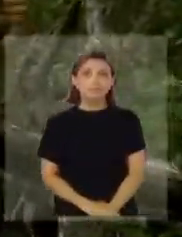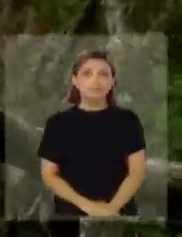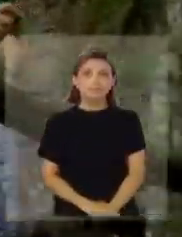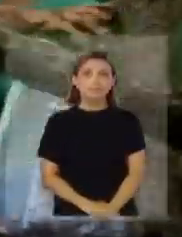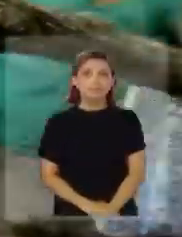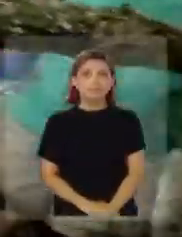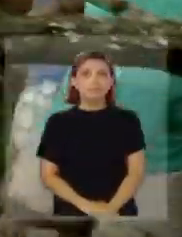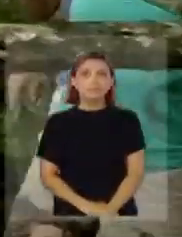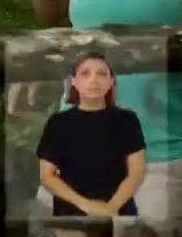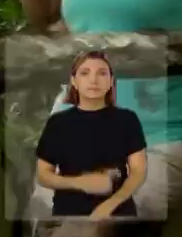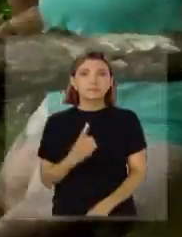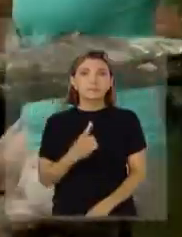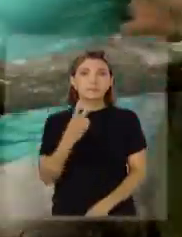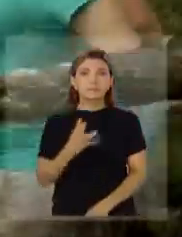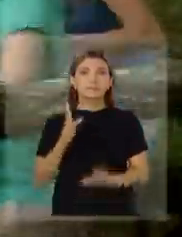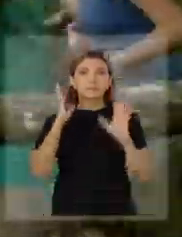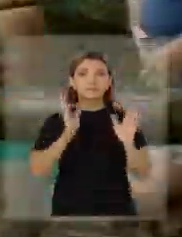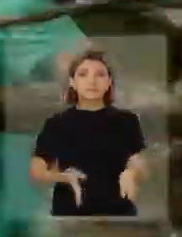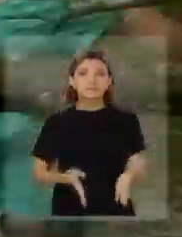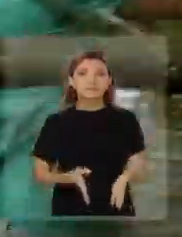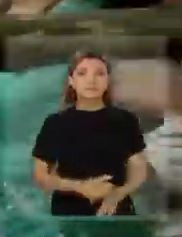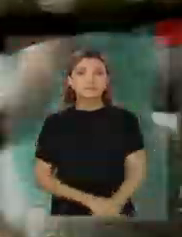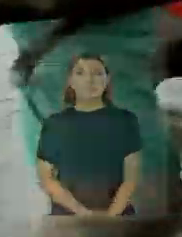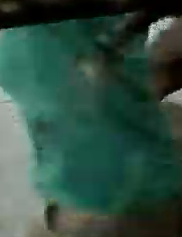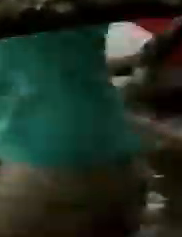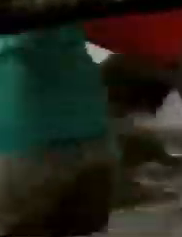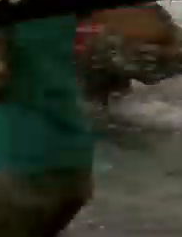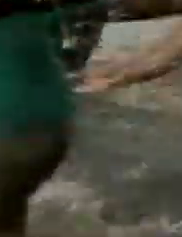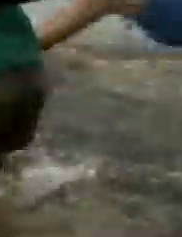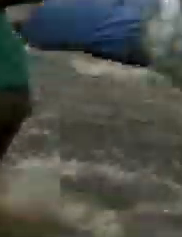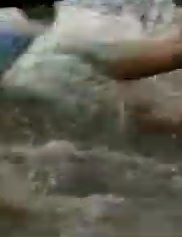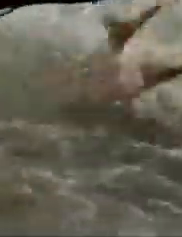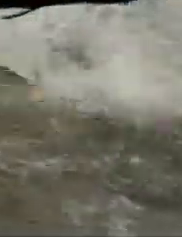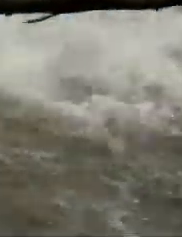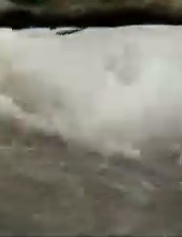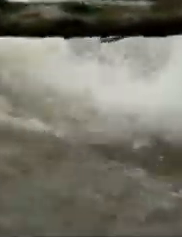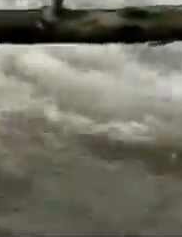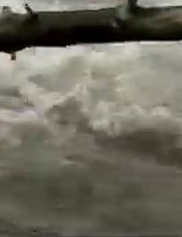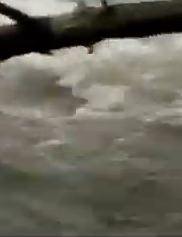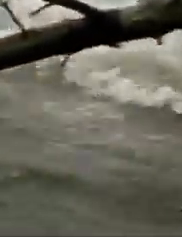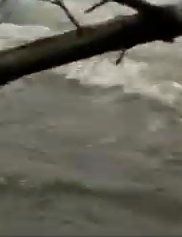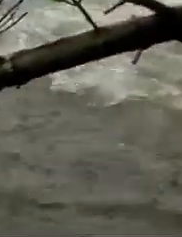jump. Deixa esse óculos aí. Um, dois, três.